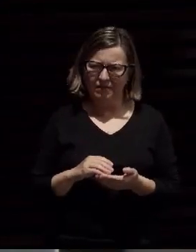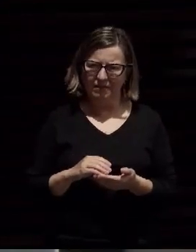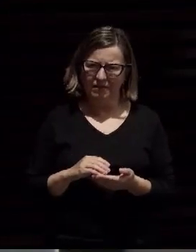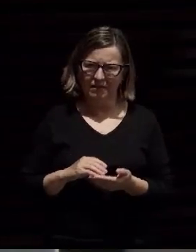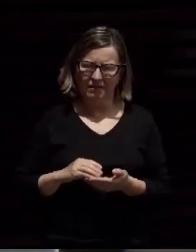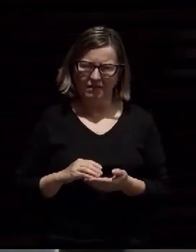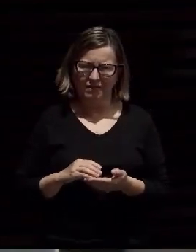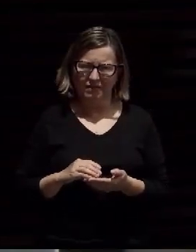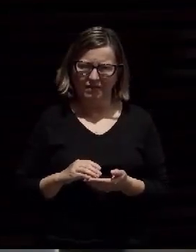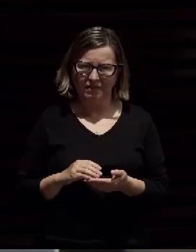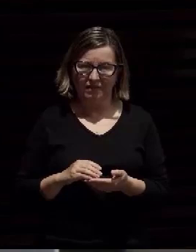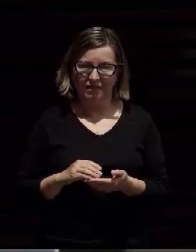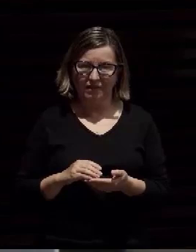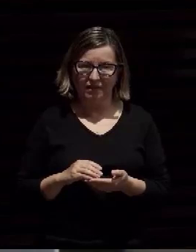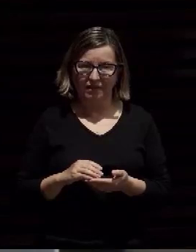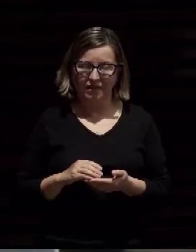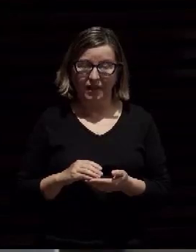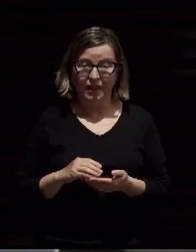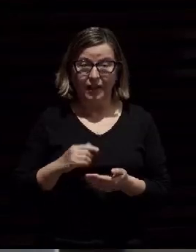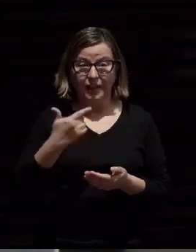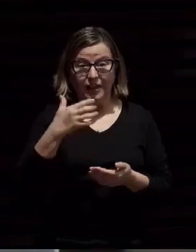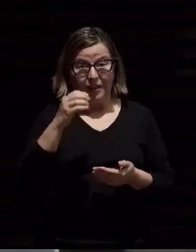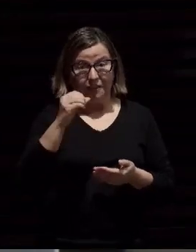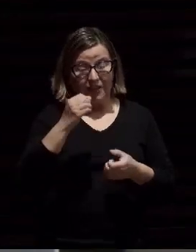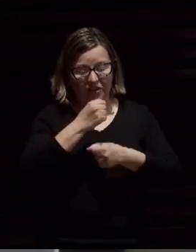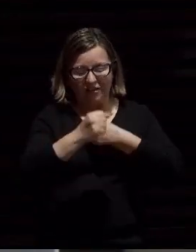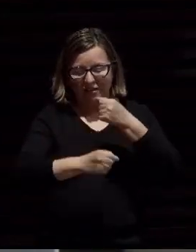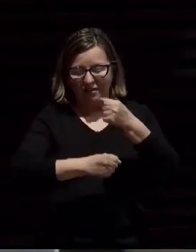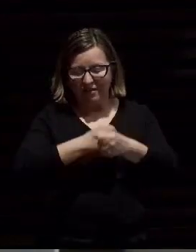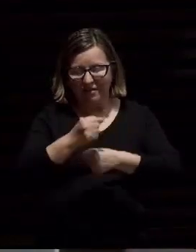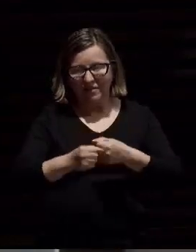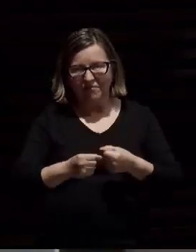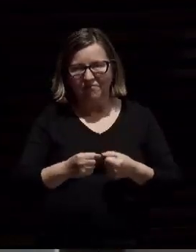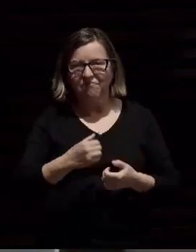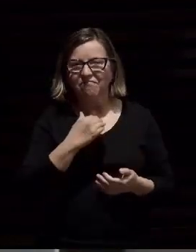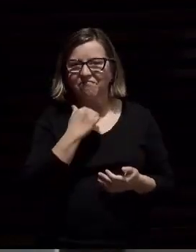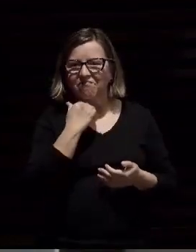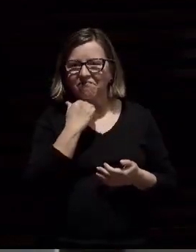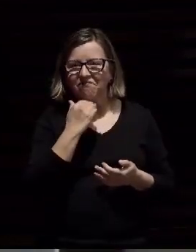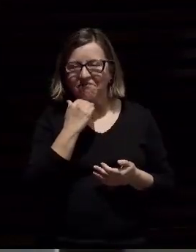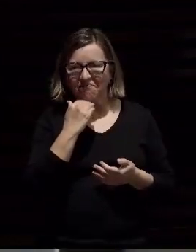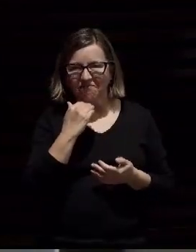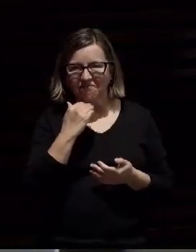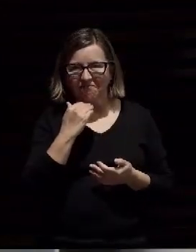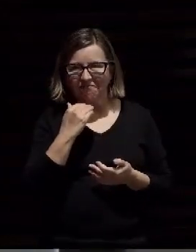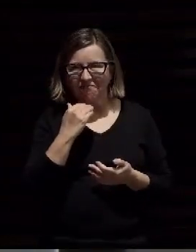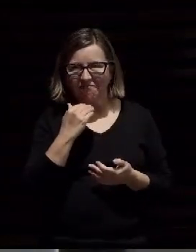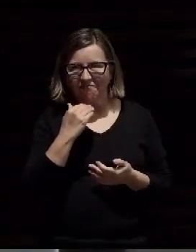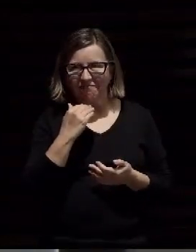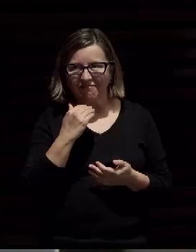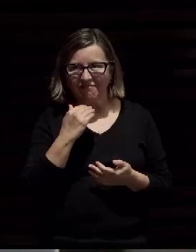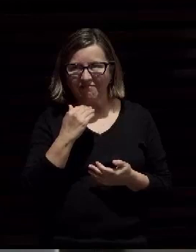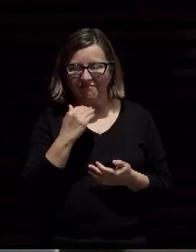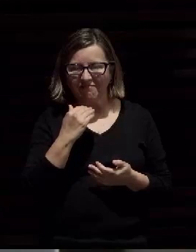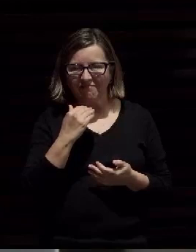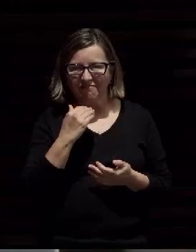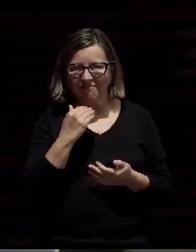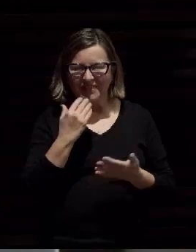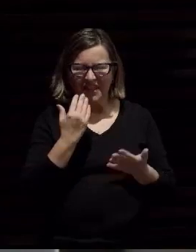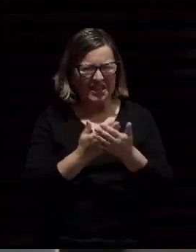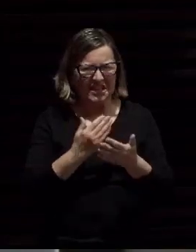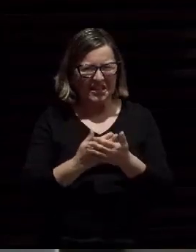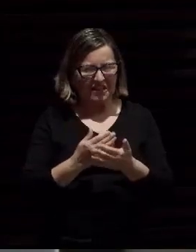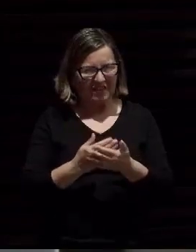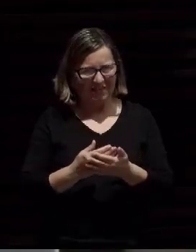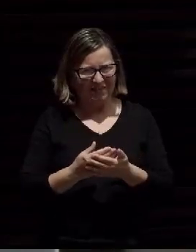E 20 anos depois, nenhum daqueles postulados científicos, entre aspas,